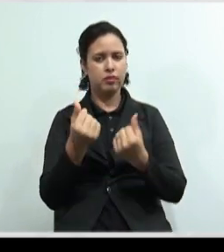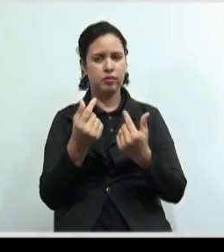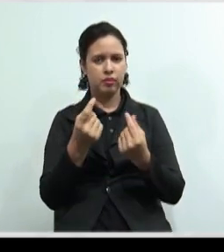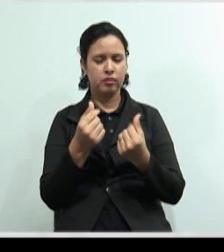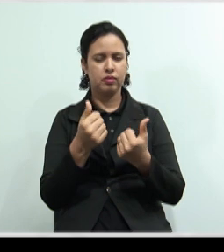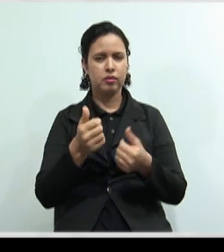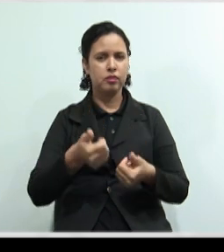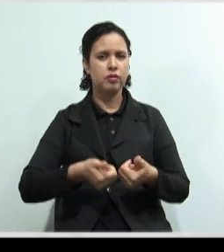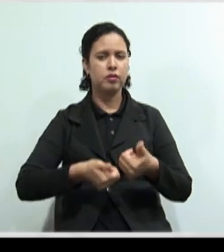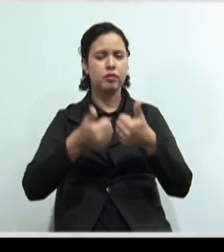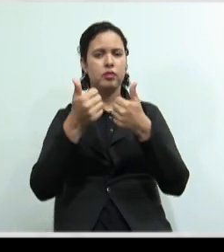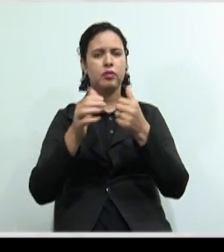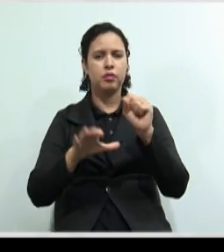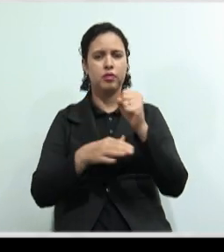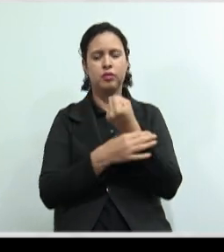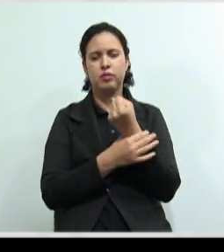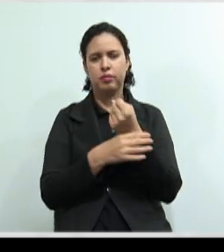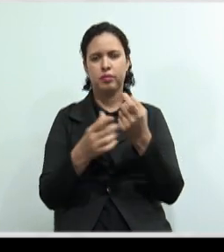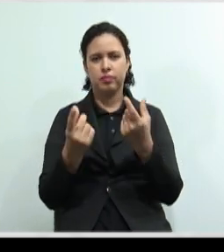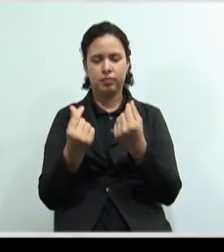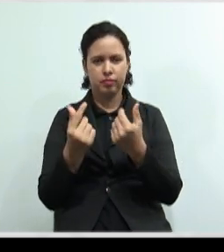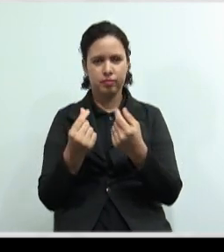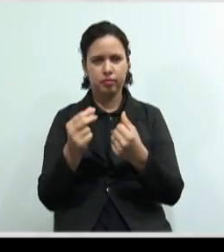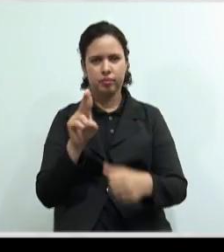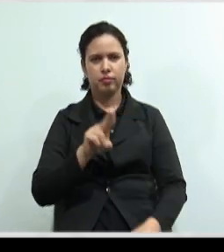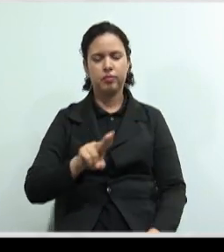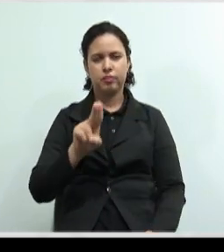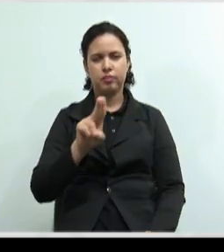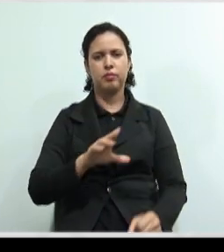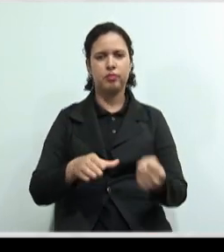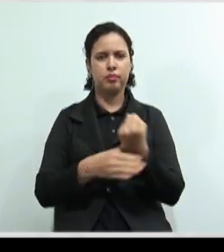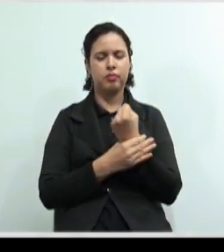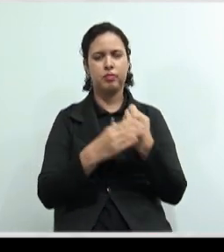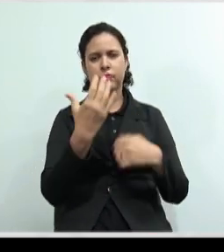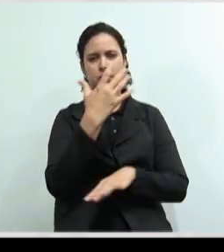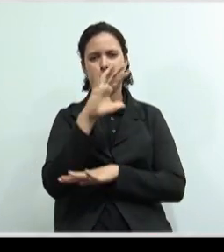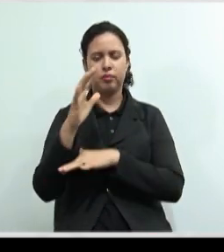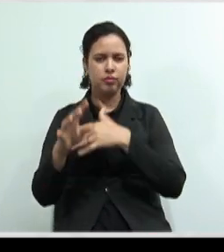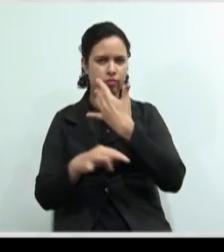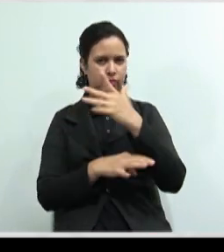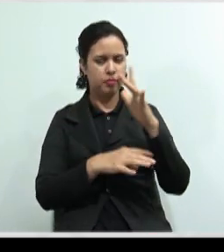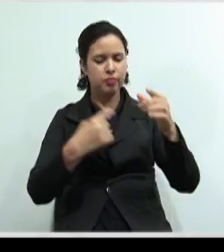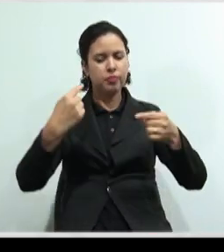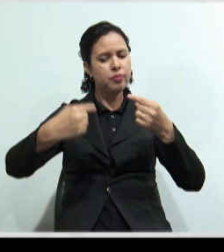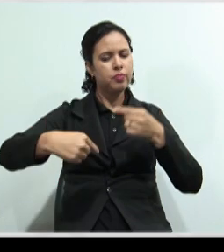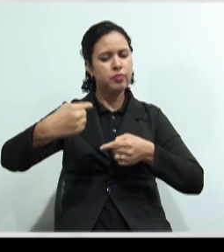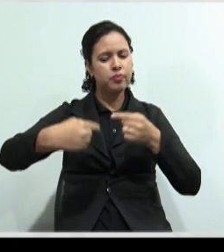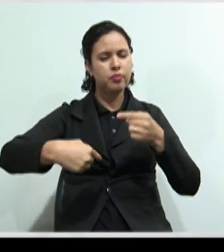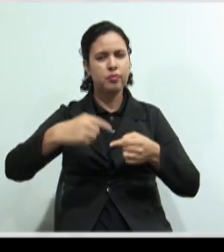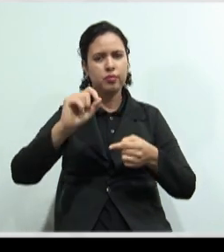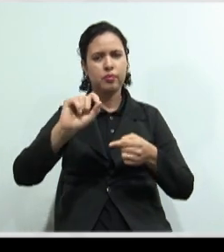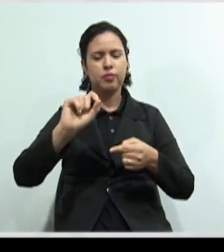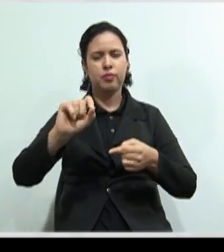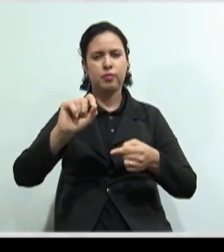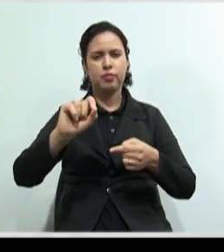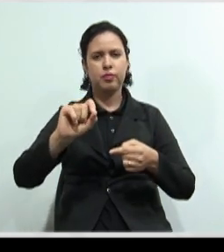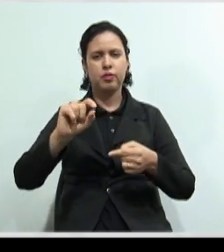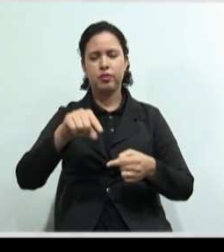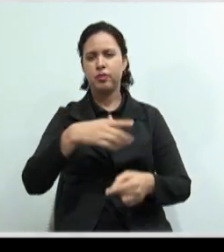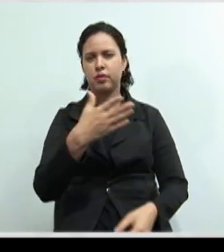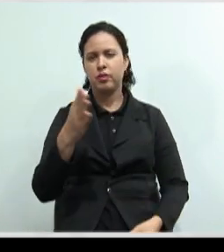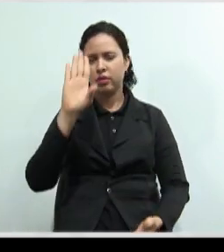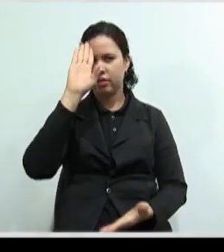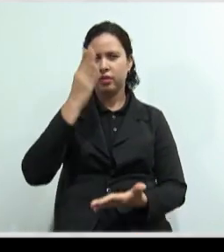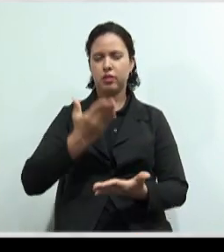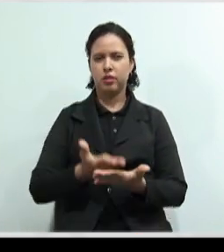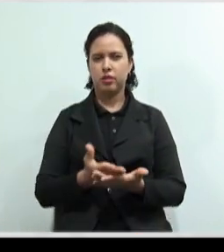melhorar a segurança econômica através da proteção ambiental. A gente discute, hoje em dia, gente, não existe, você acredita em